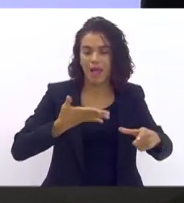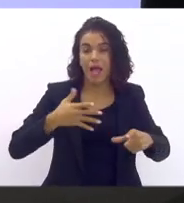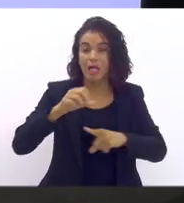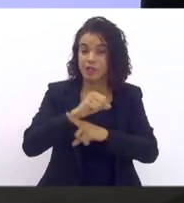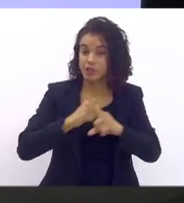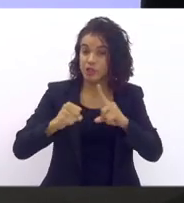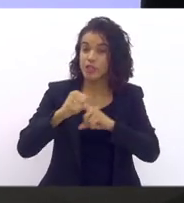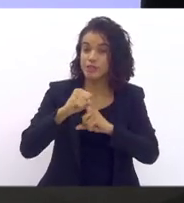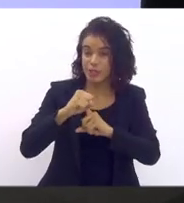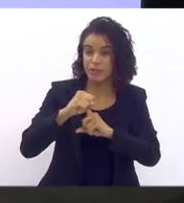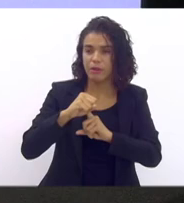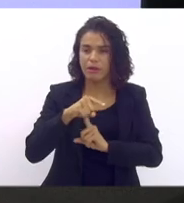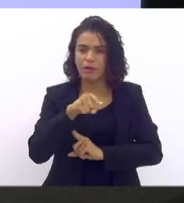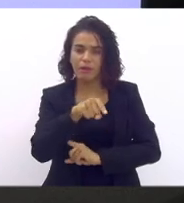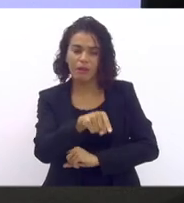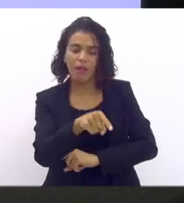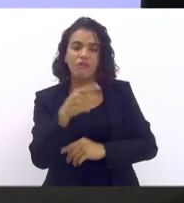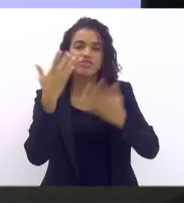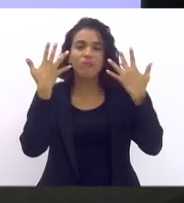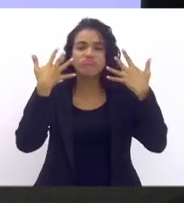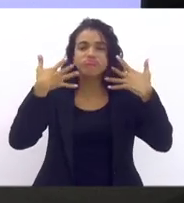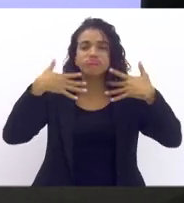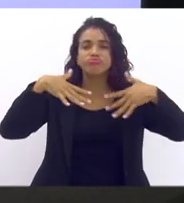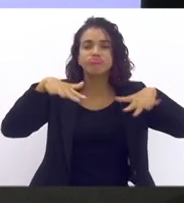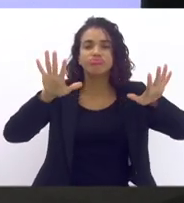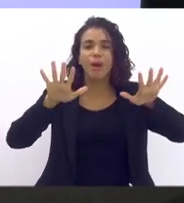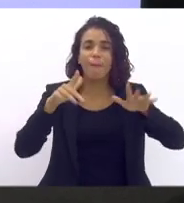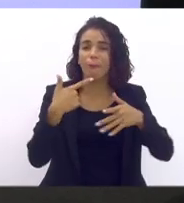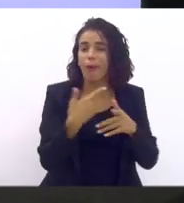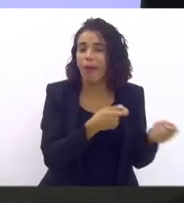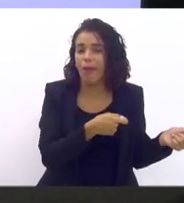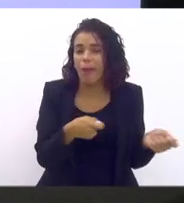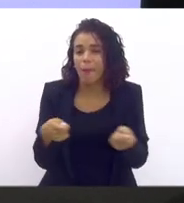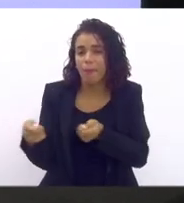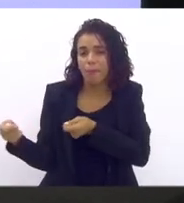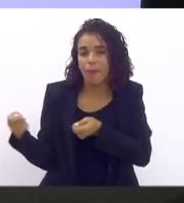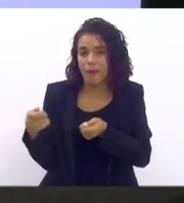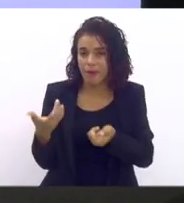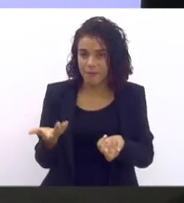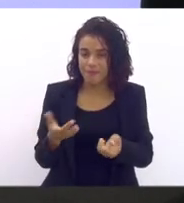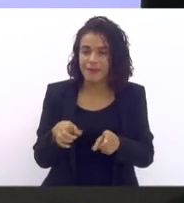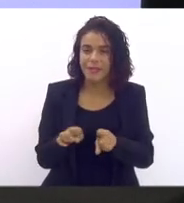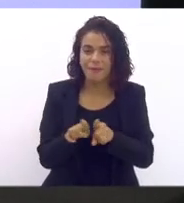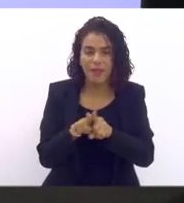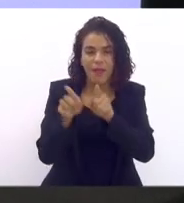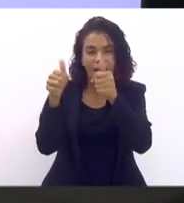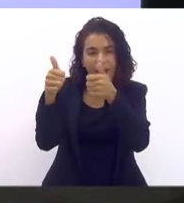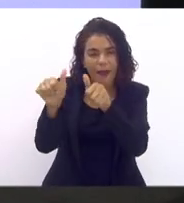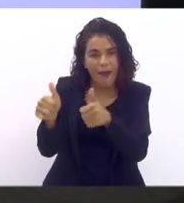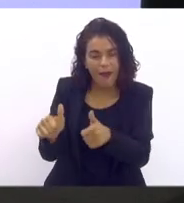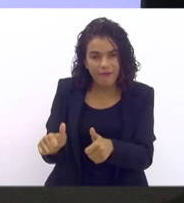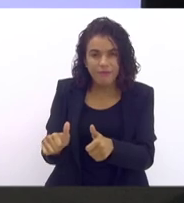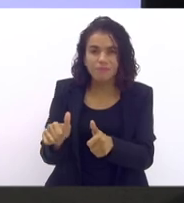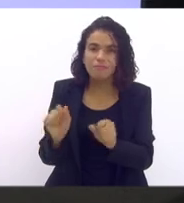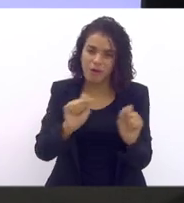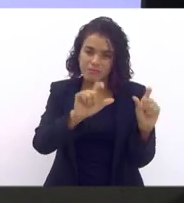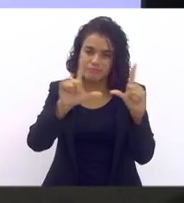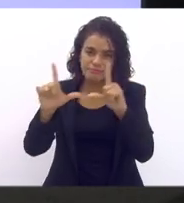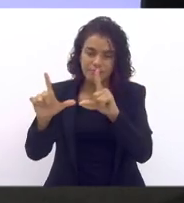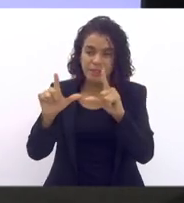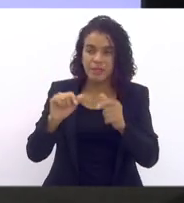normalizando uma mancha de óleo em função da sua recorrência E aí a gente avaliando o caso né pode passar Amanda por